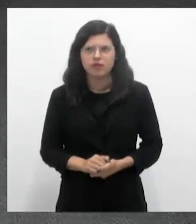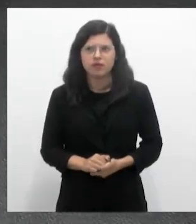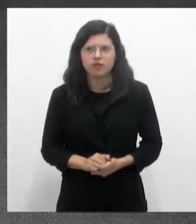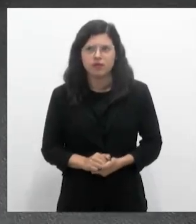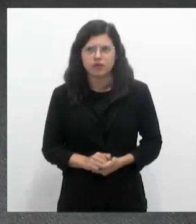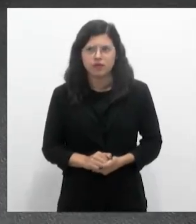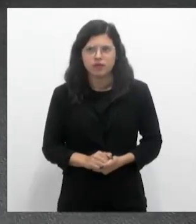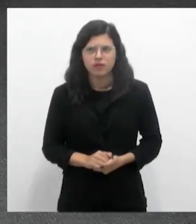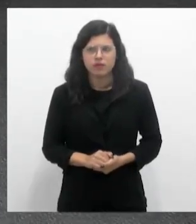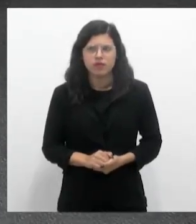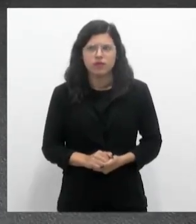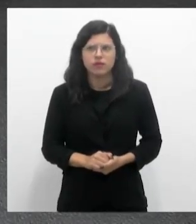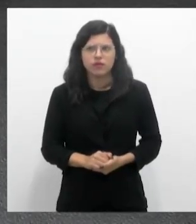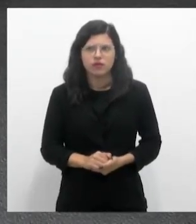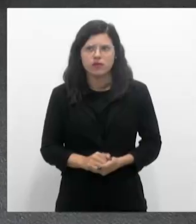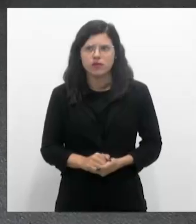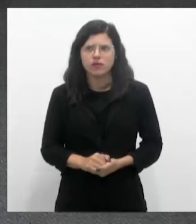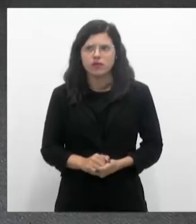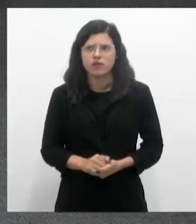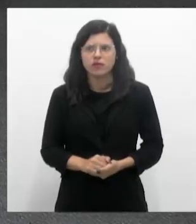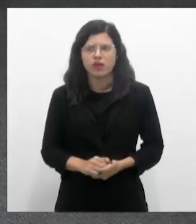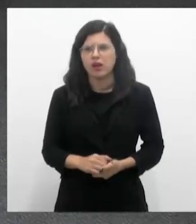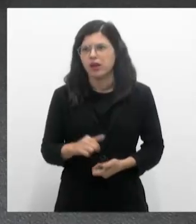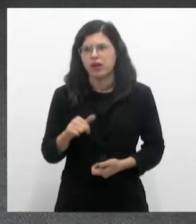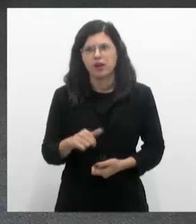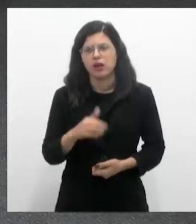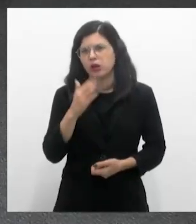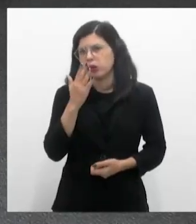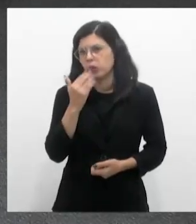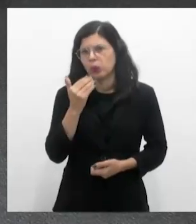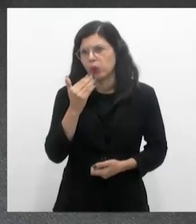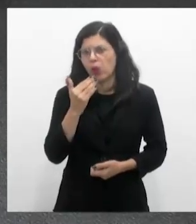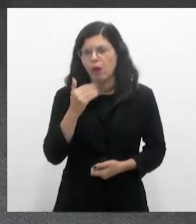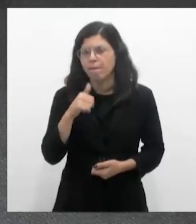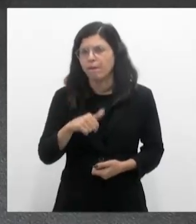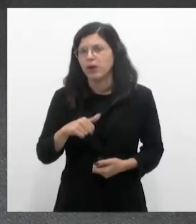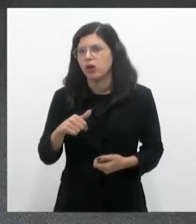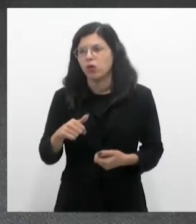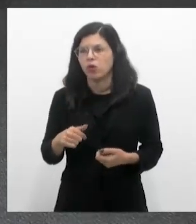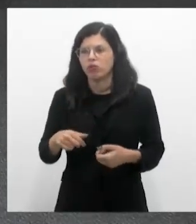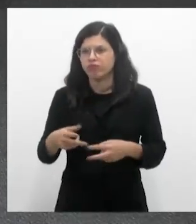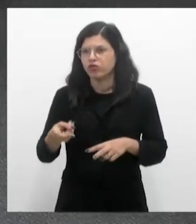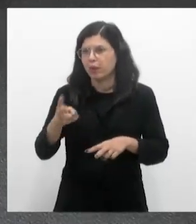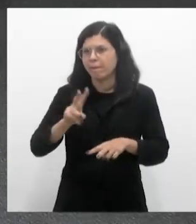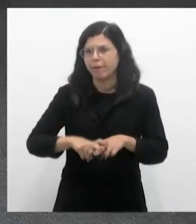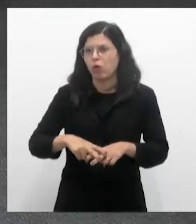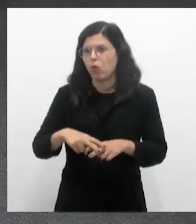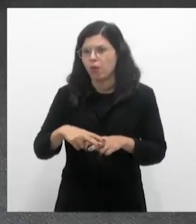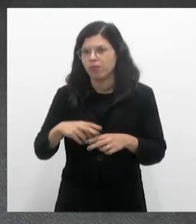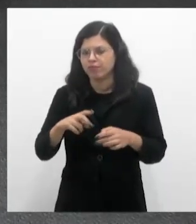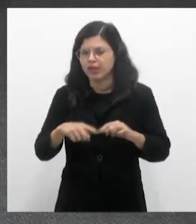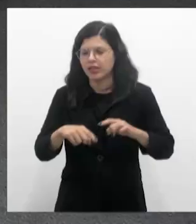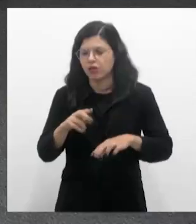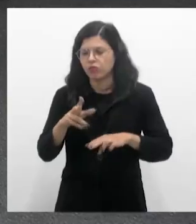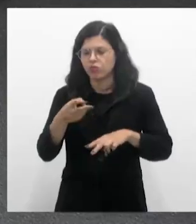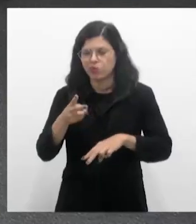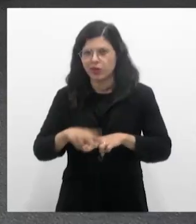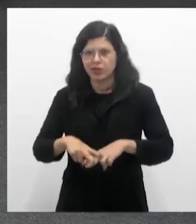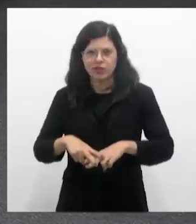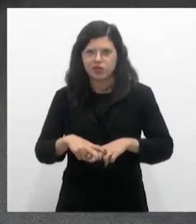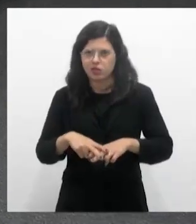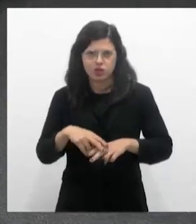comidinha e quentinha de presídio à toa. O pai desse prefeito, Vladimir